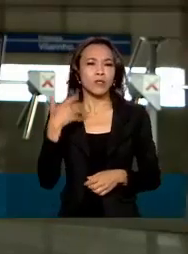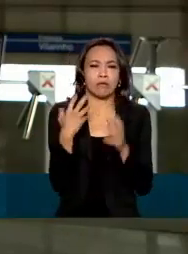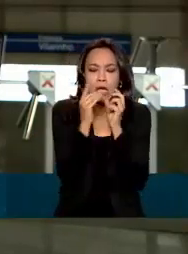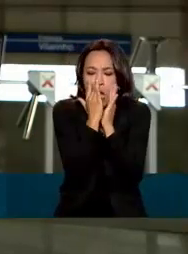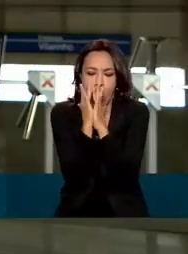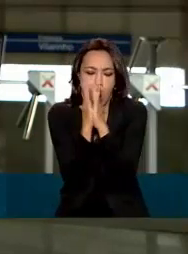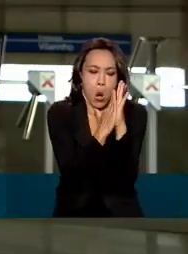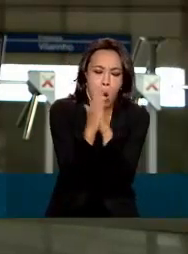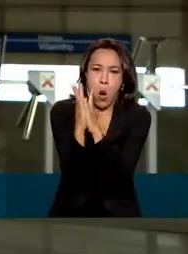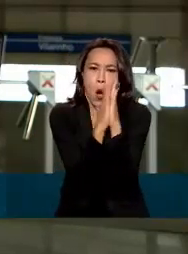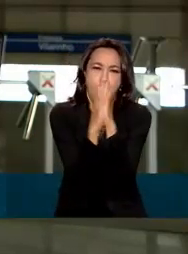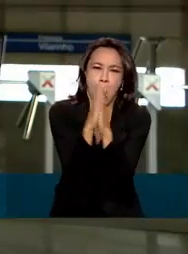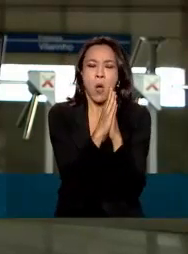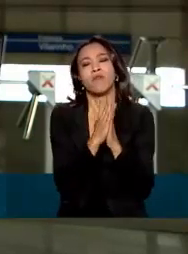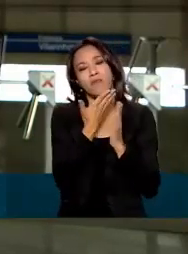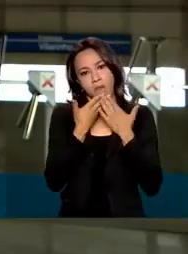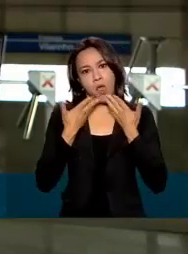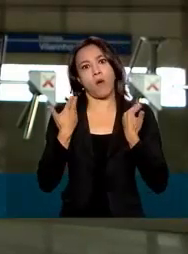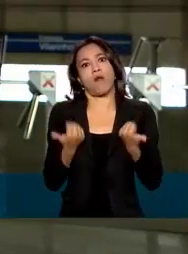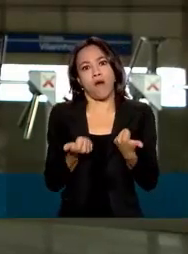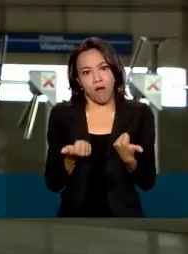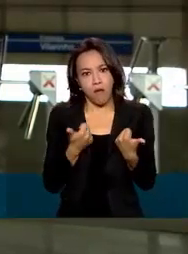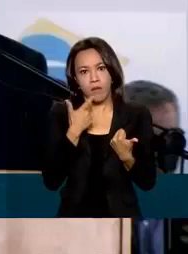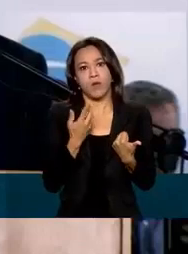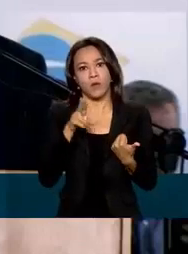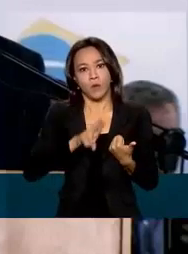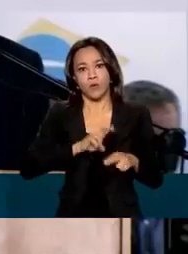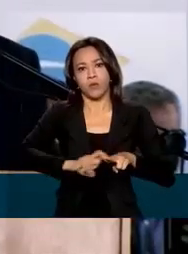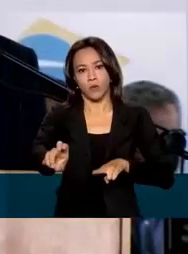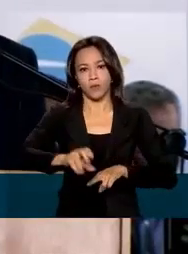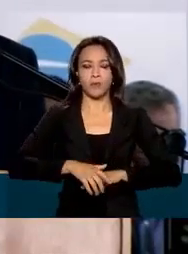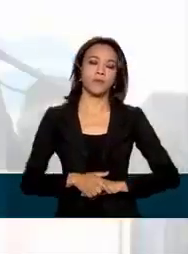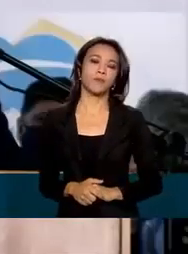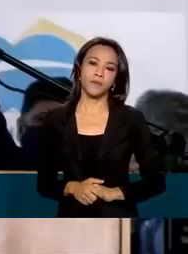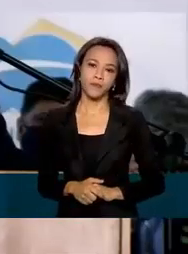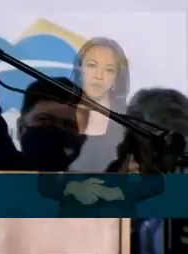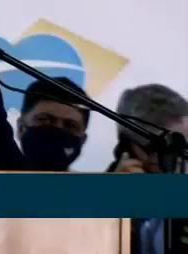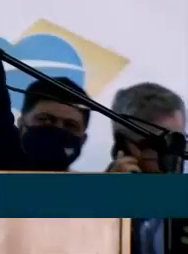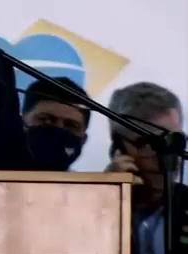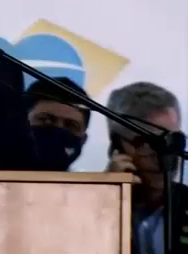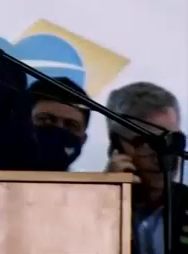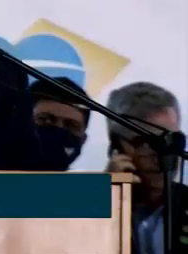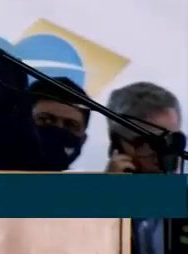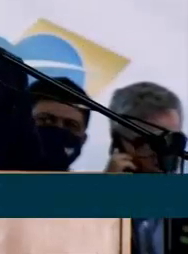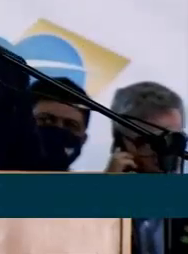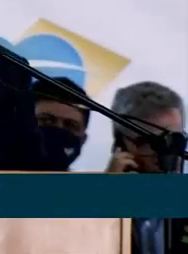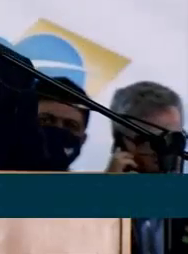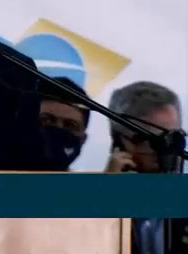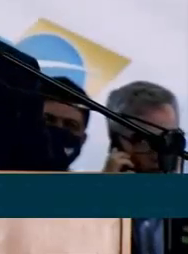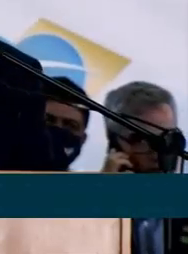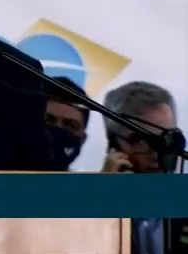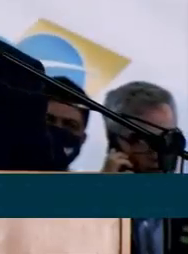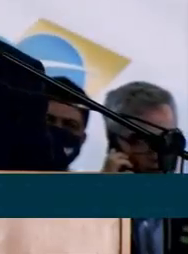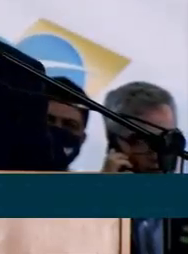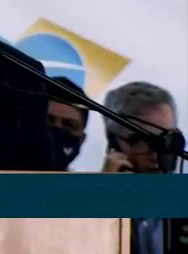Com certeza vai ser uma melhora muito efetiva Nós vamos continuar a fazer novos esforços